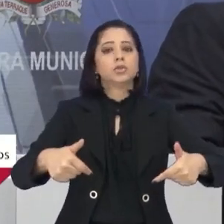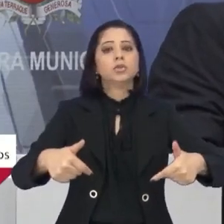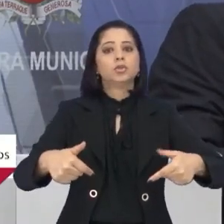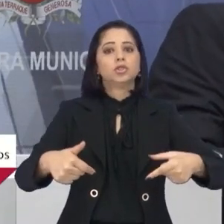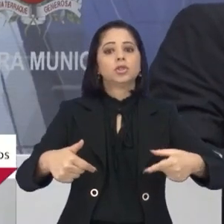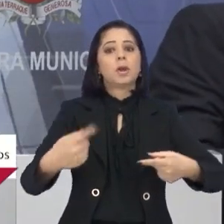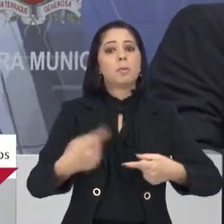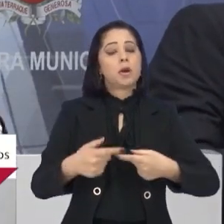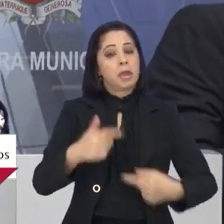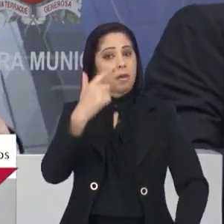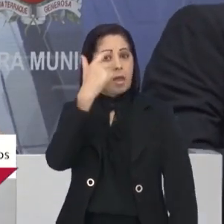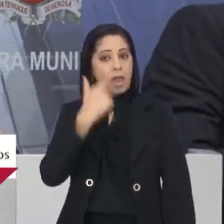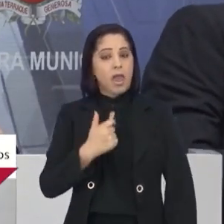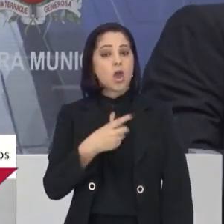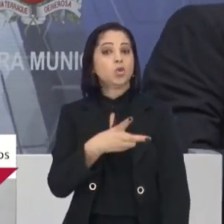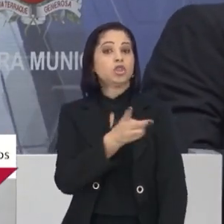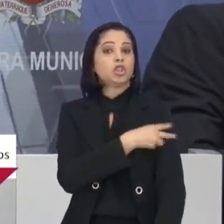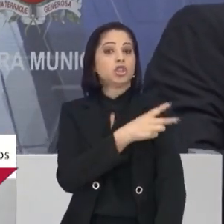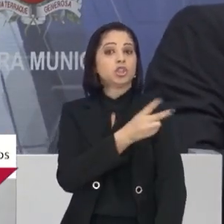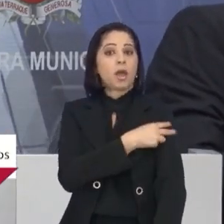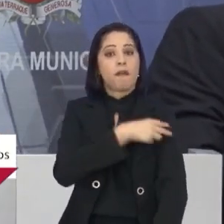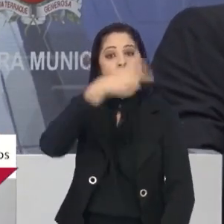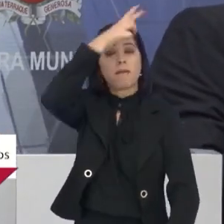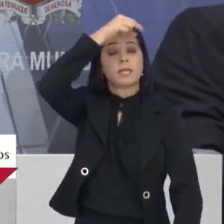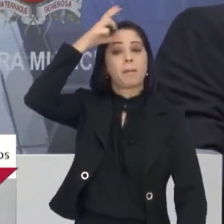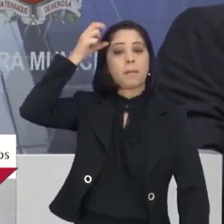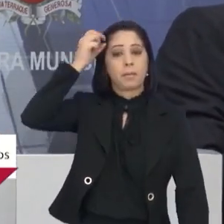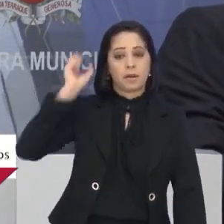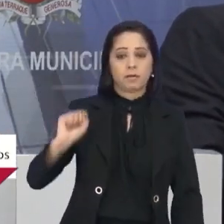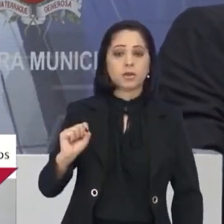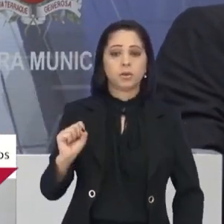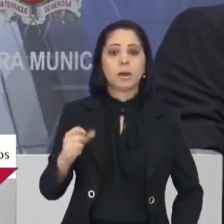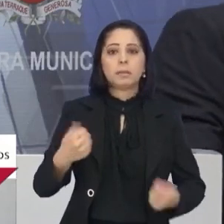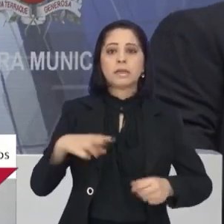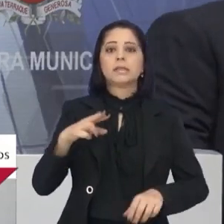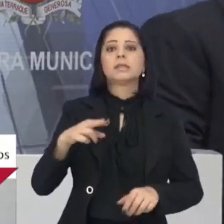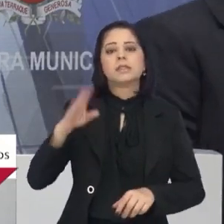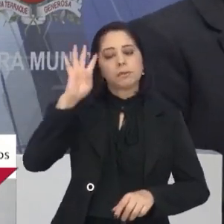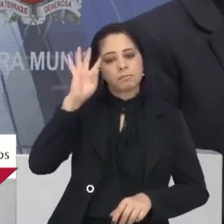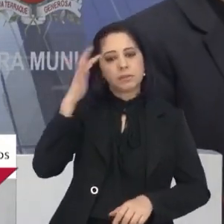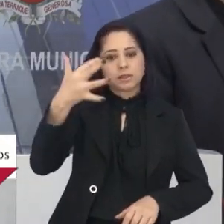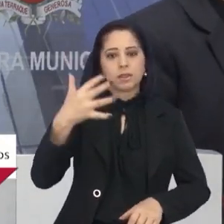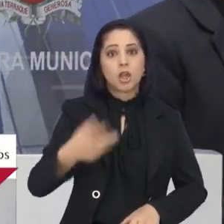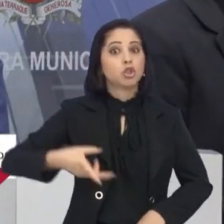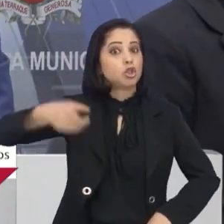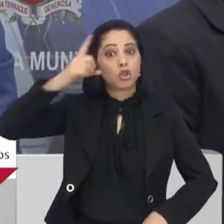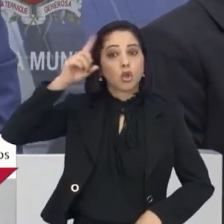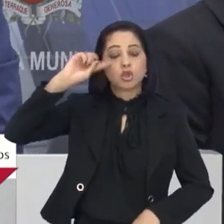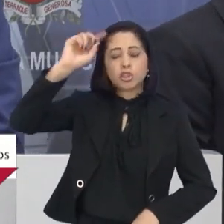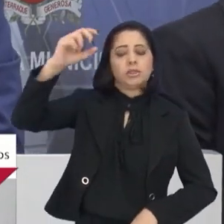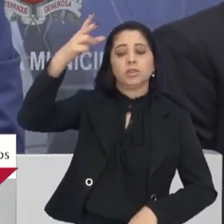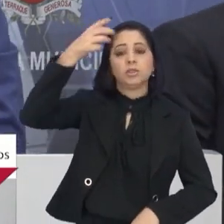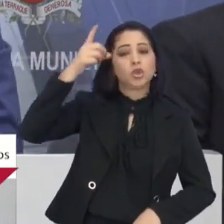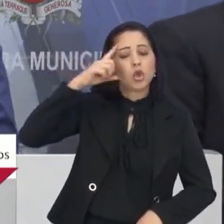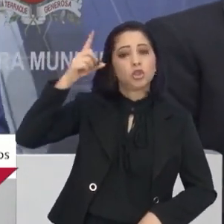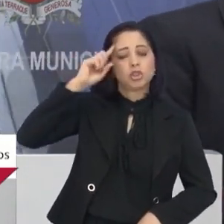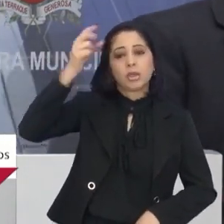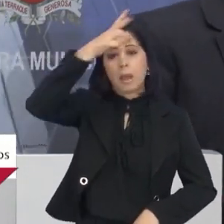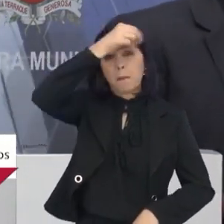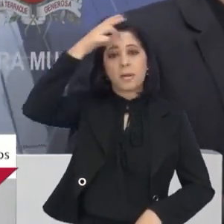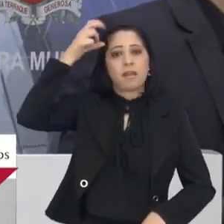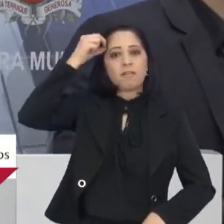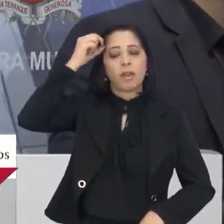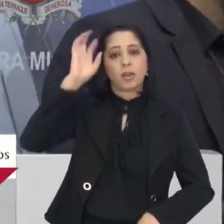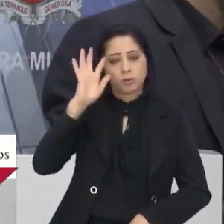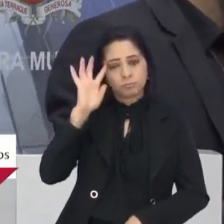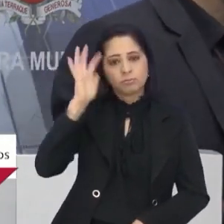executivo a gente também possa ter embasamento de tomada de decisão todo dia o prefeito toma uma decisão é isso todo dia eu não